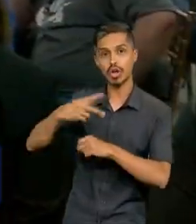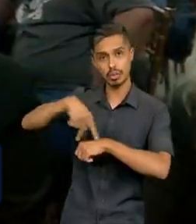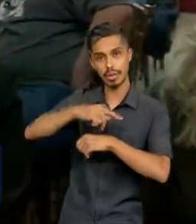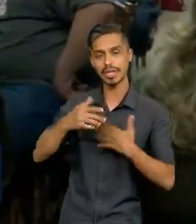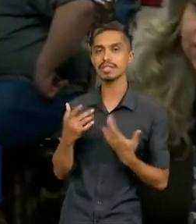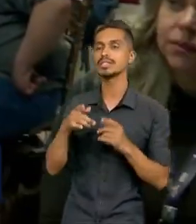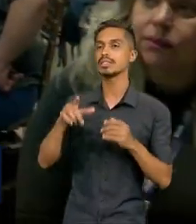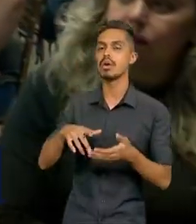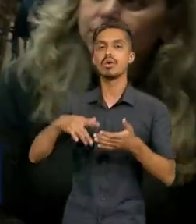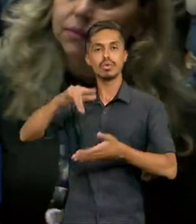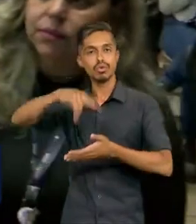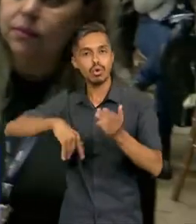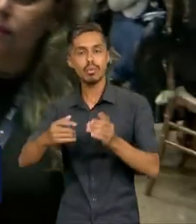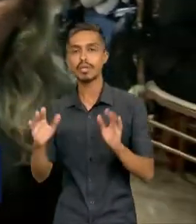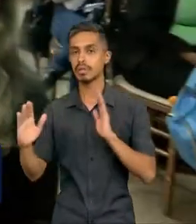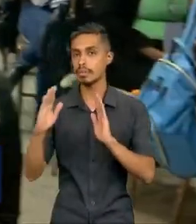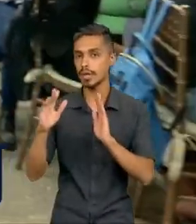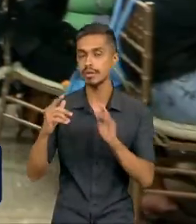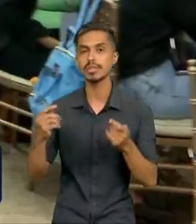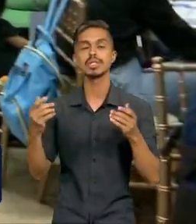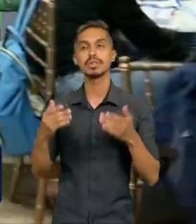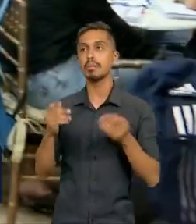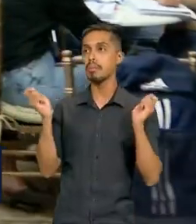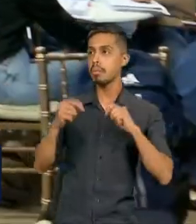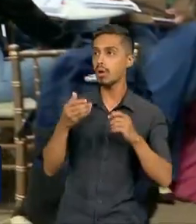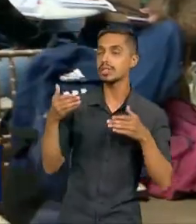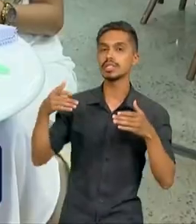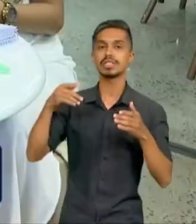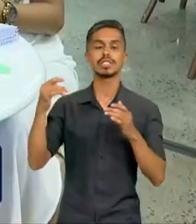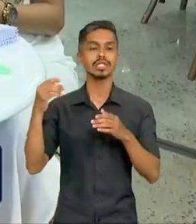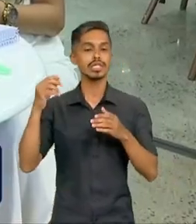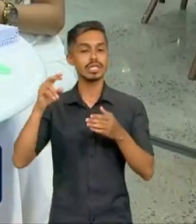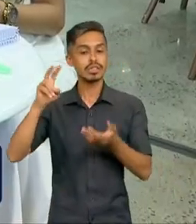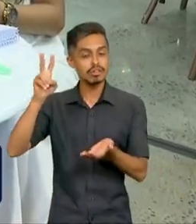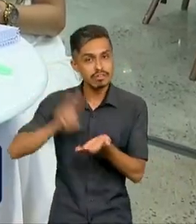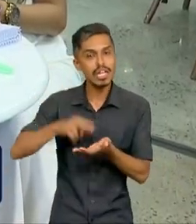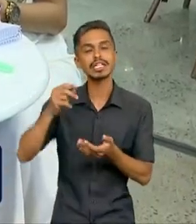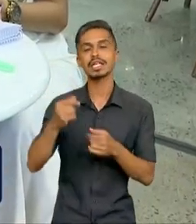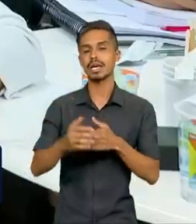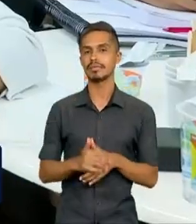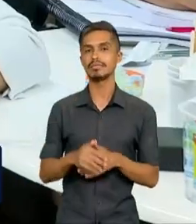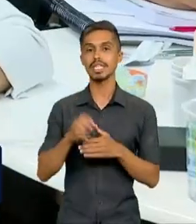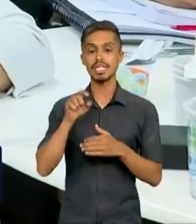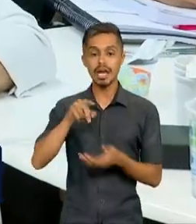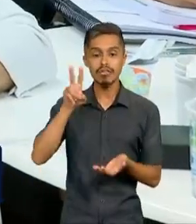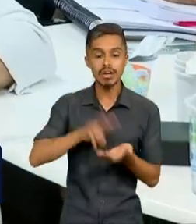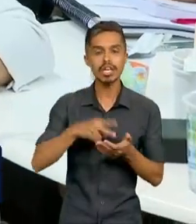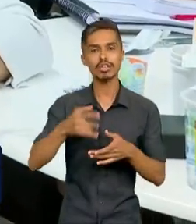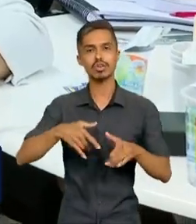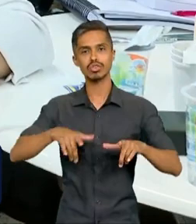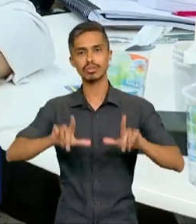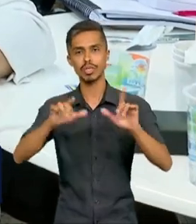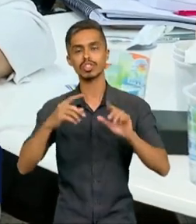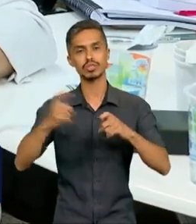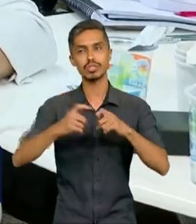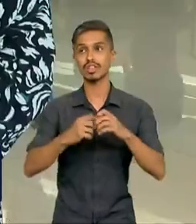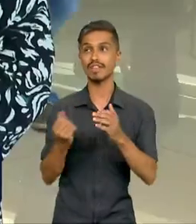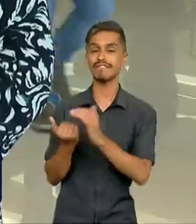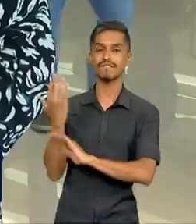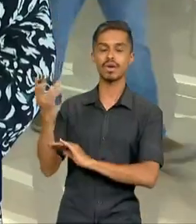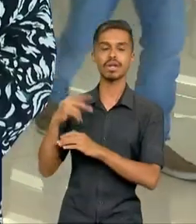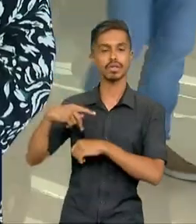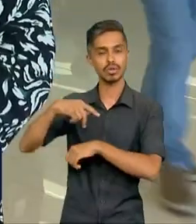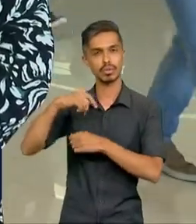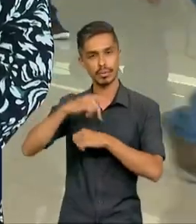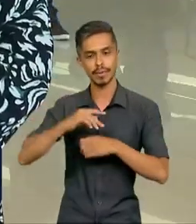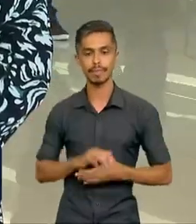registro temporário para atuar enquanto não passam pelo Revalida. O exame serve para validar diplomas de medicina de fora do Brasil.